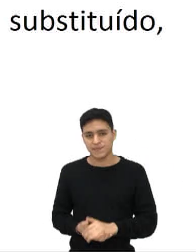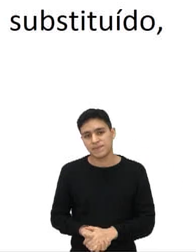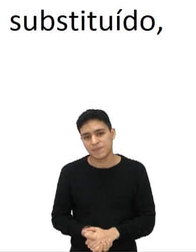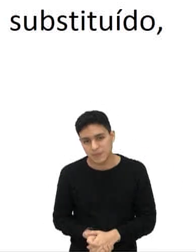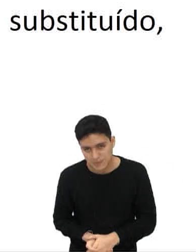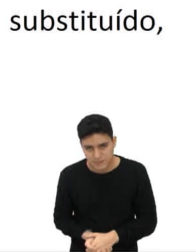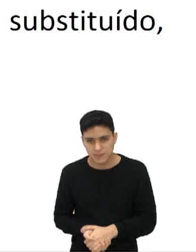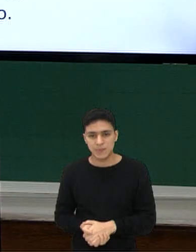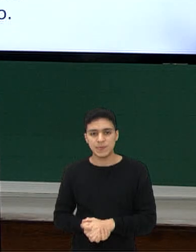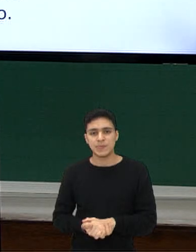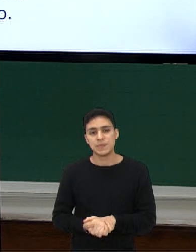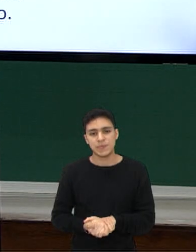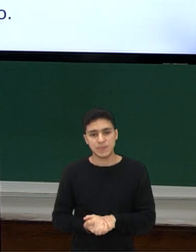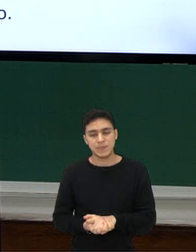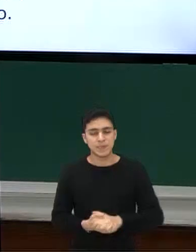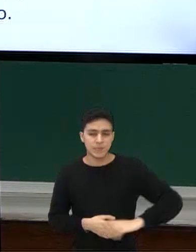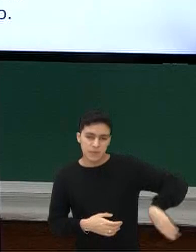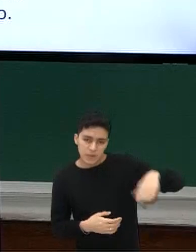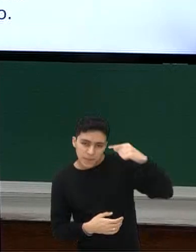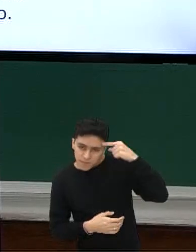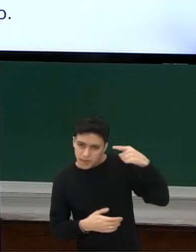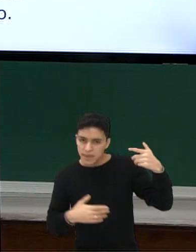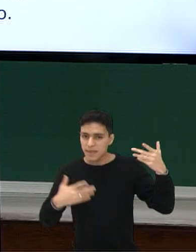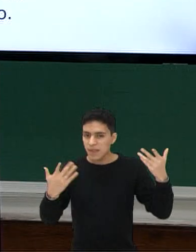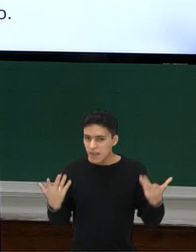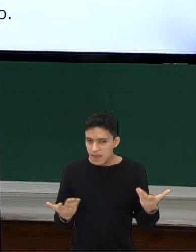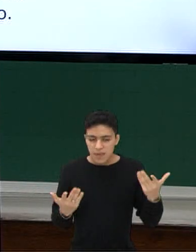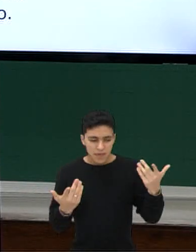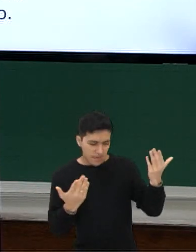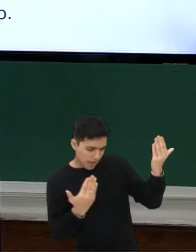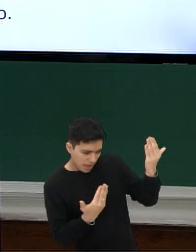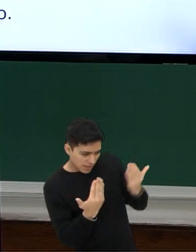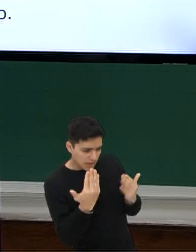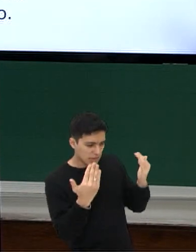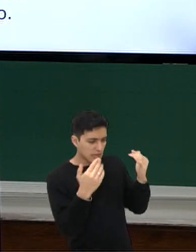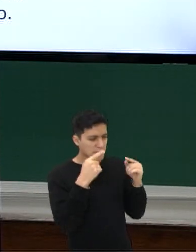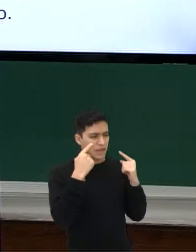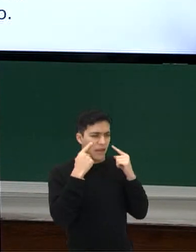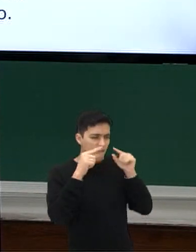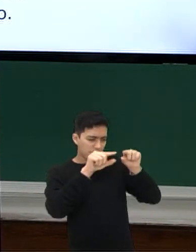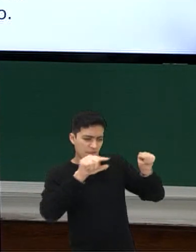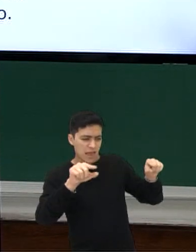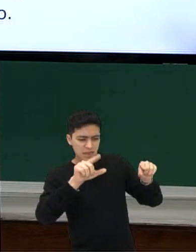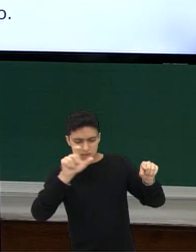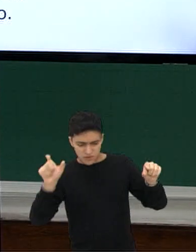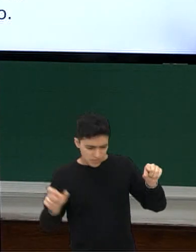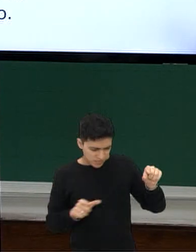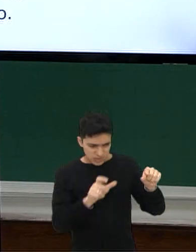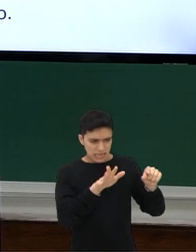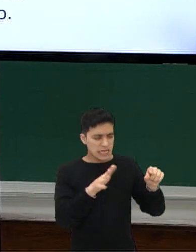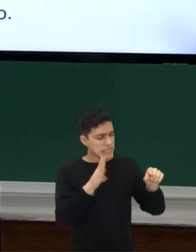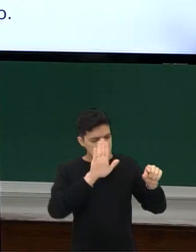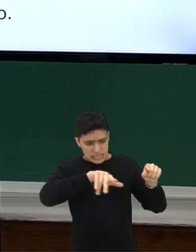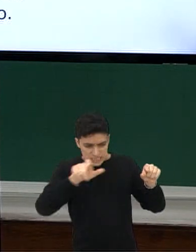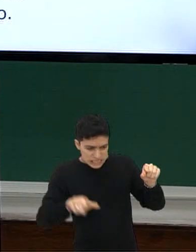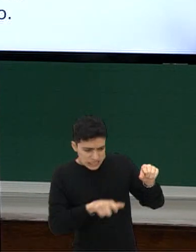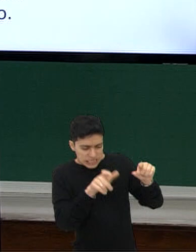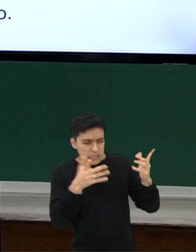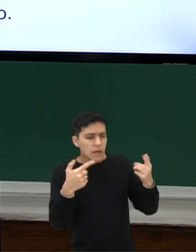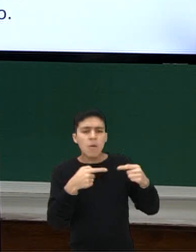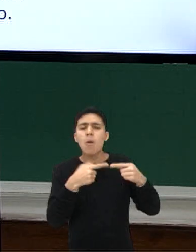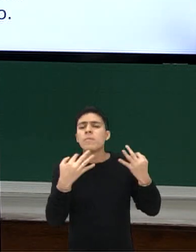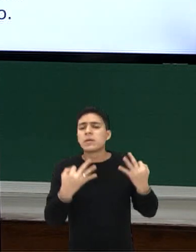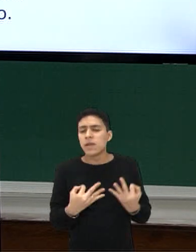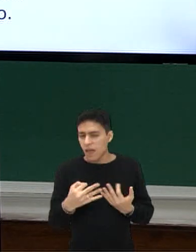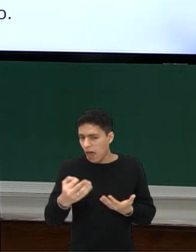disso. Pensa aí, olha direitinho, substitui, vê o que ficaria legal e depois você me explica,